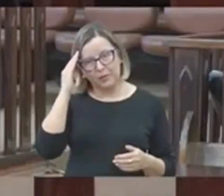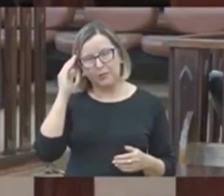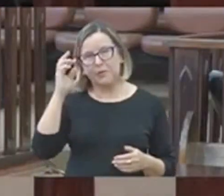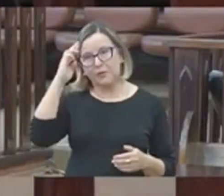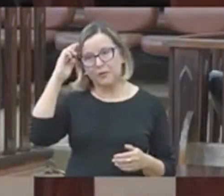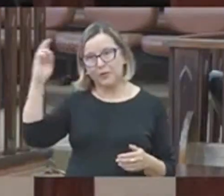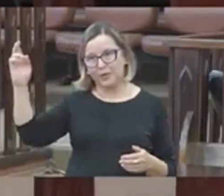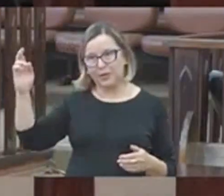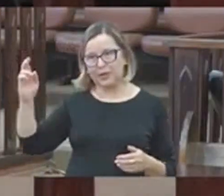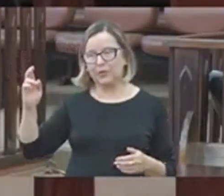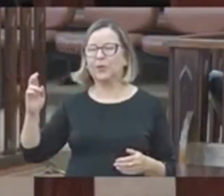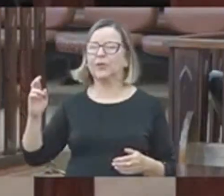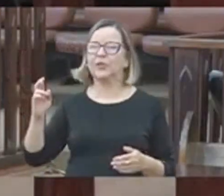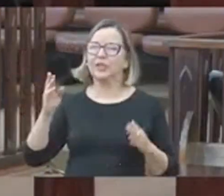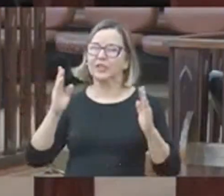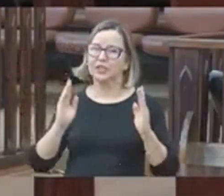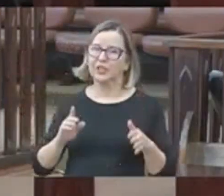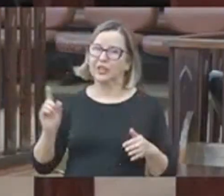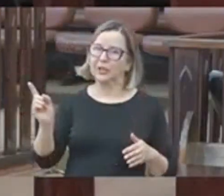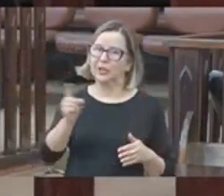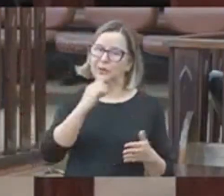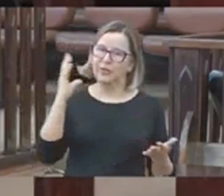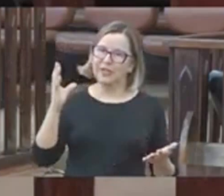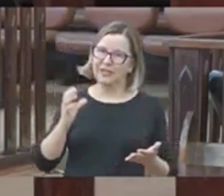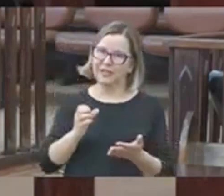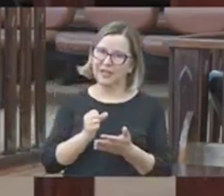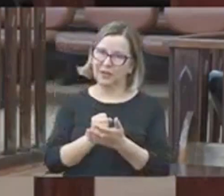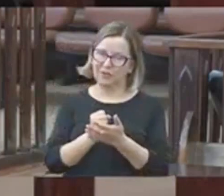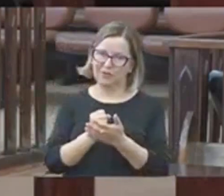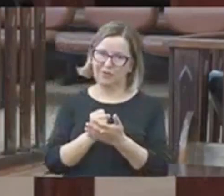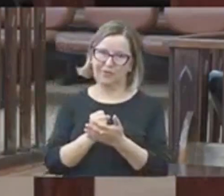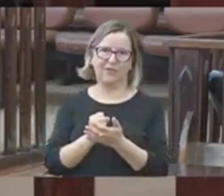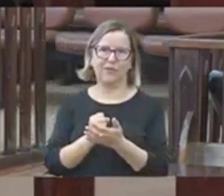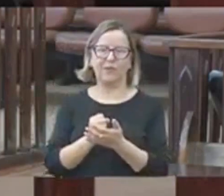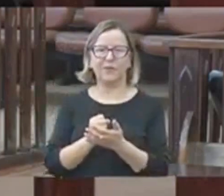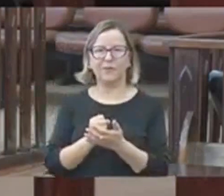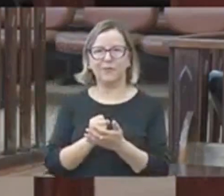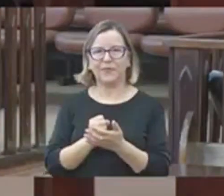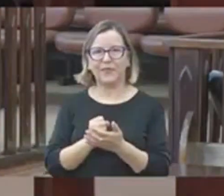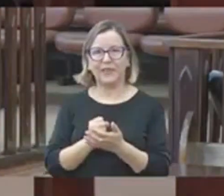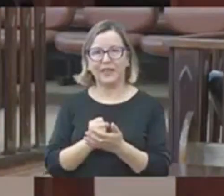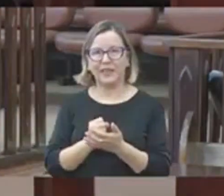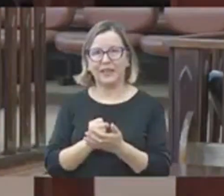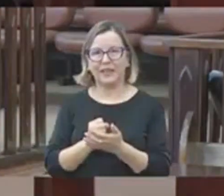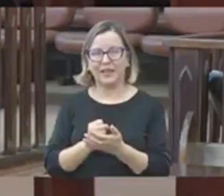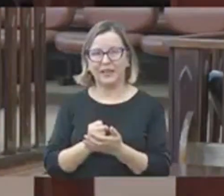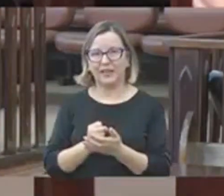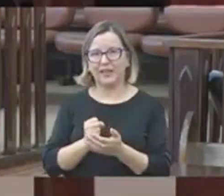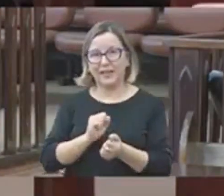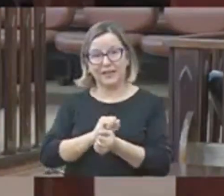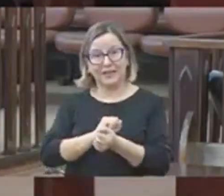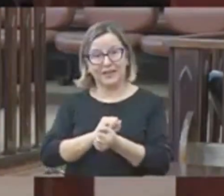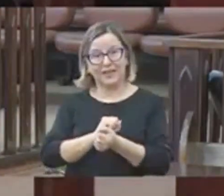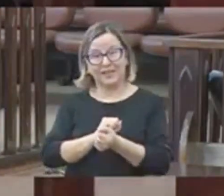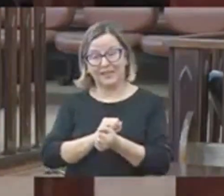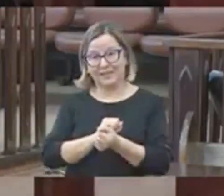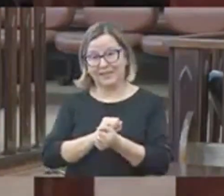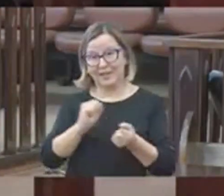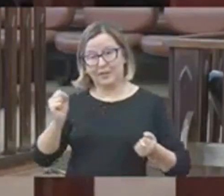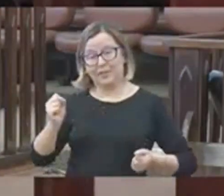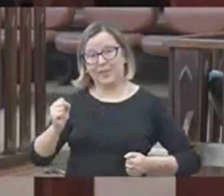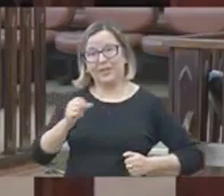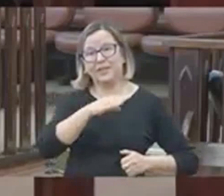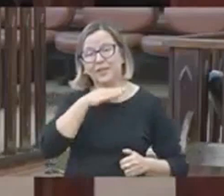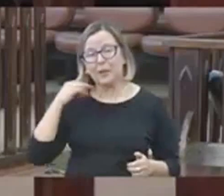salvando. Isso se chama santificação. E o Senhor nos salvará da presença